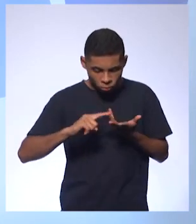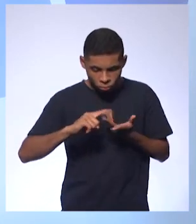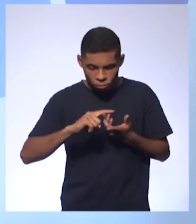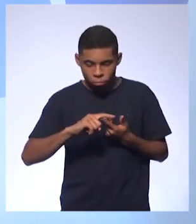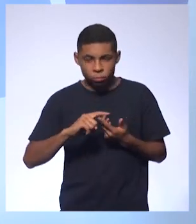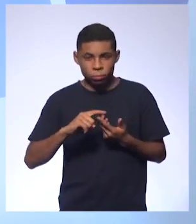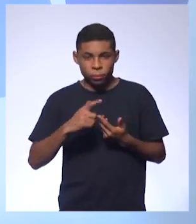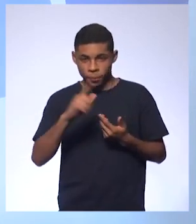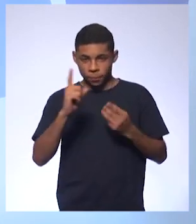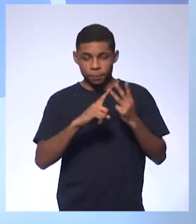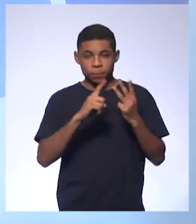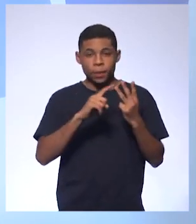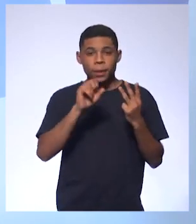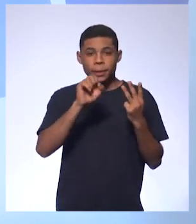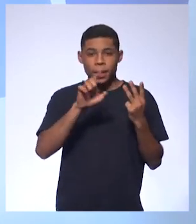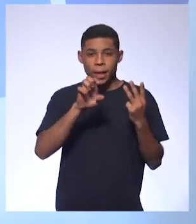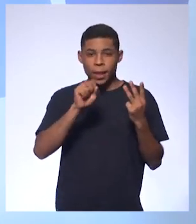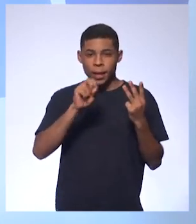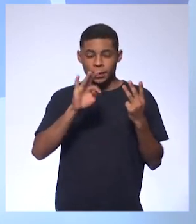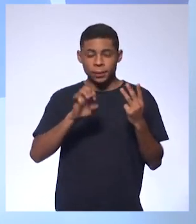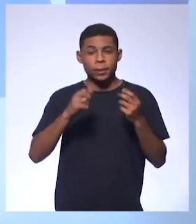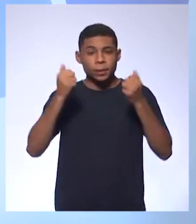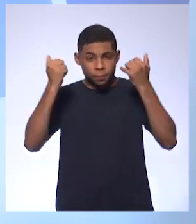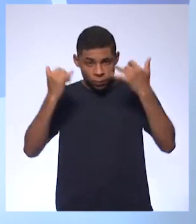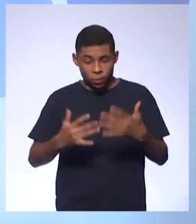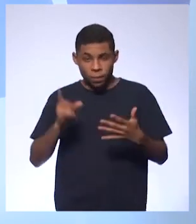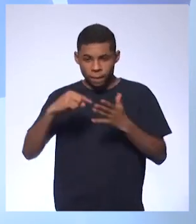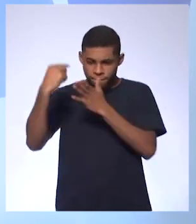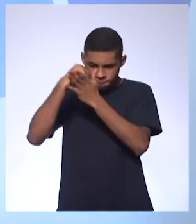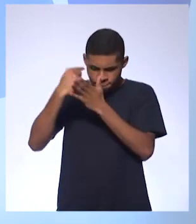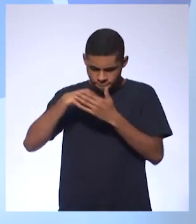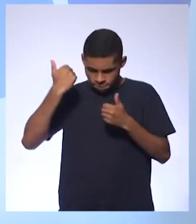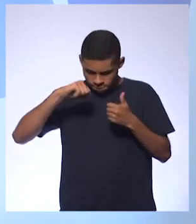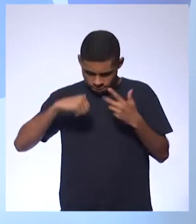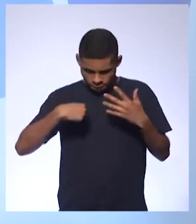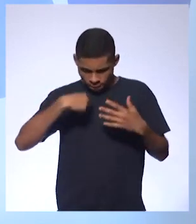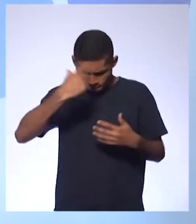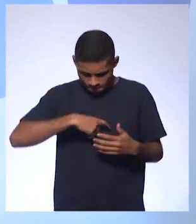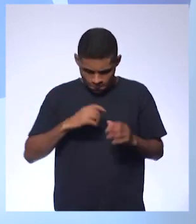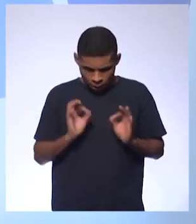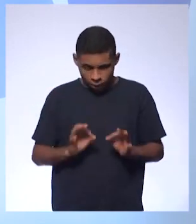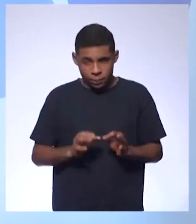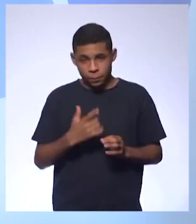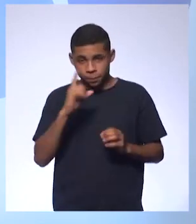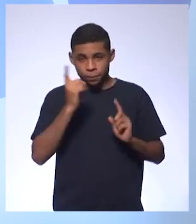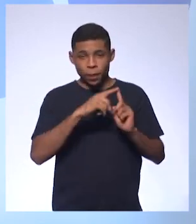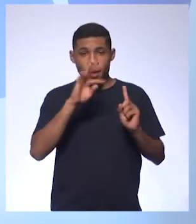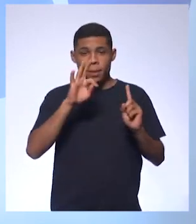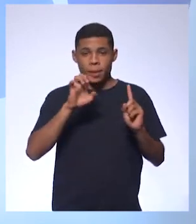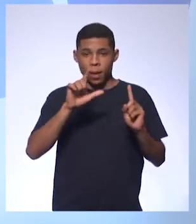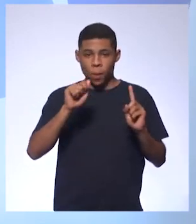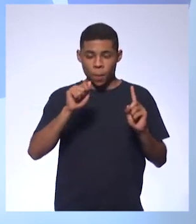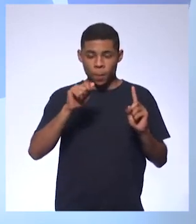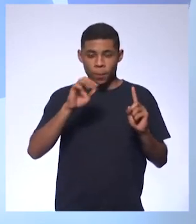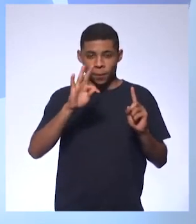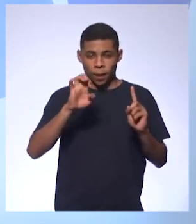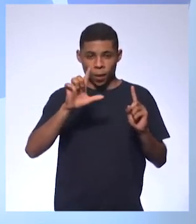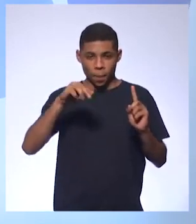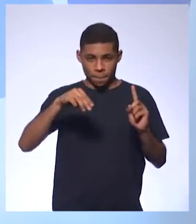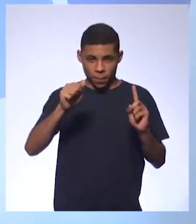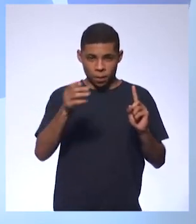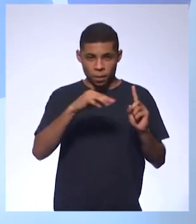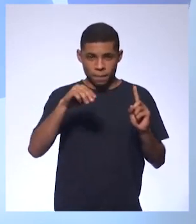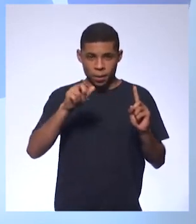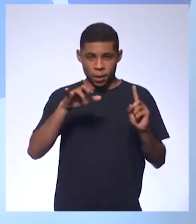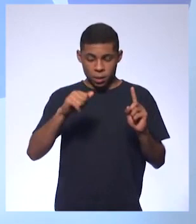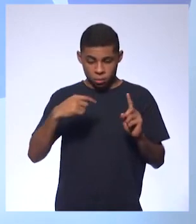A professora Celeste é fazer uma análise de si mesmo. Professora Thelma Maria, refletir